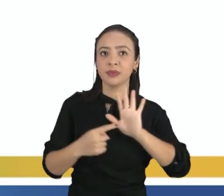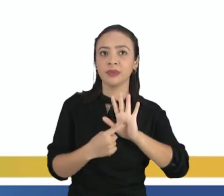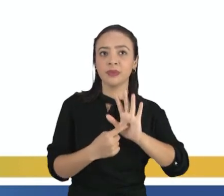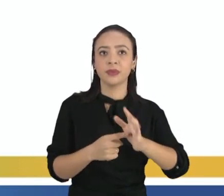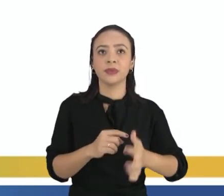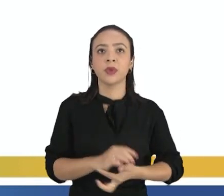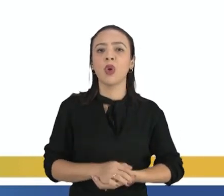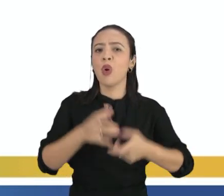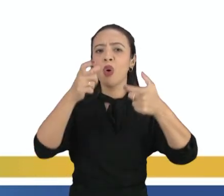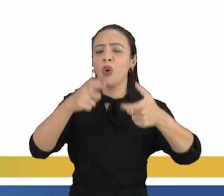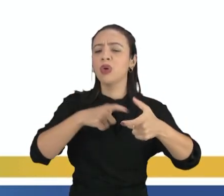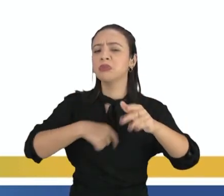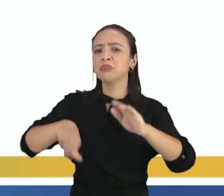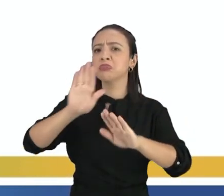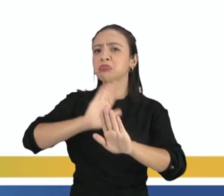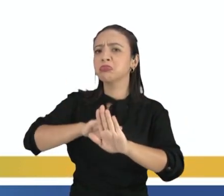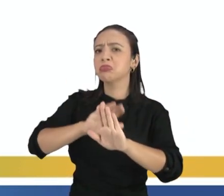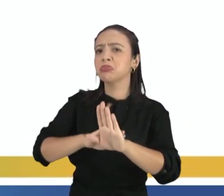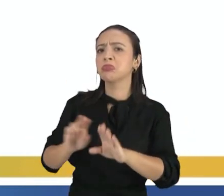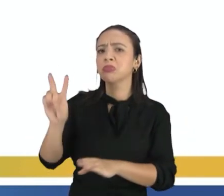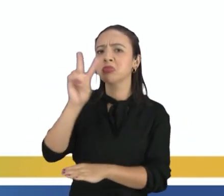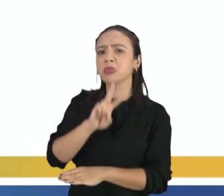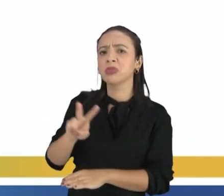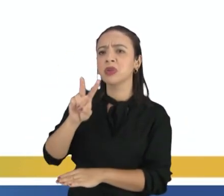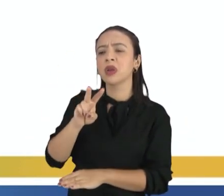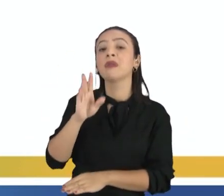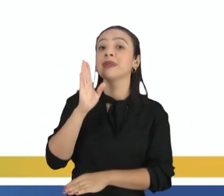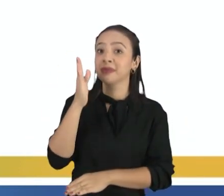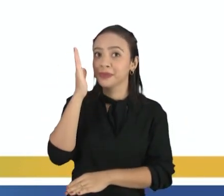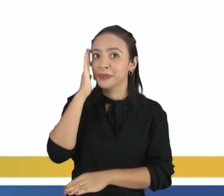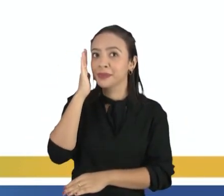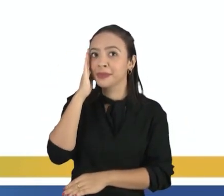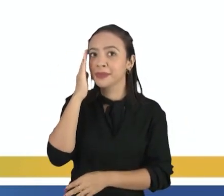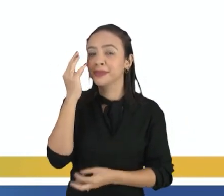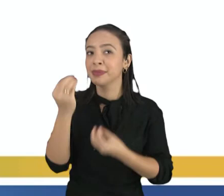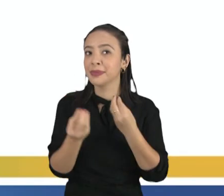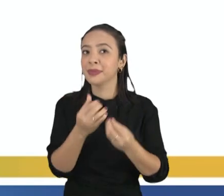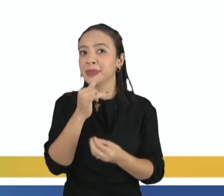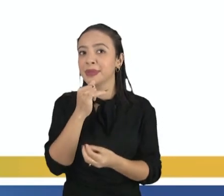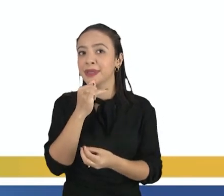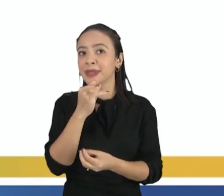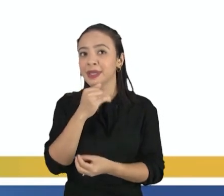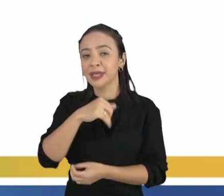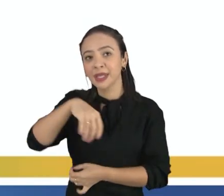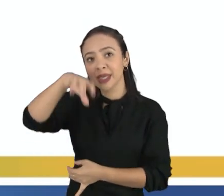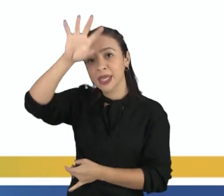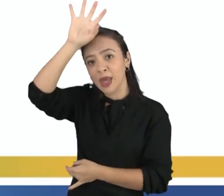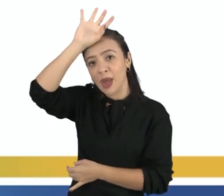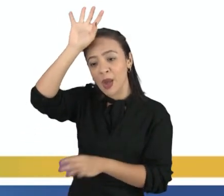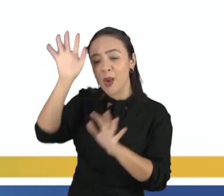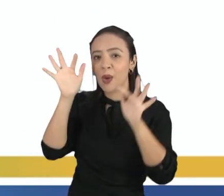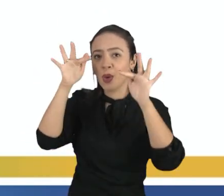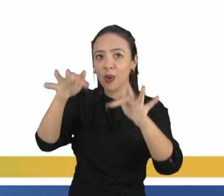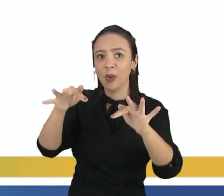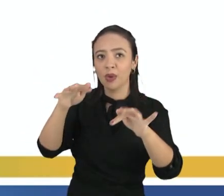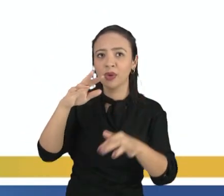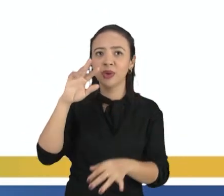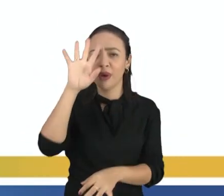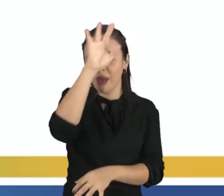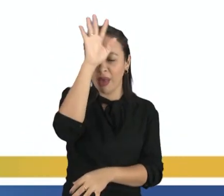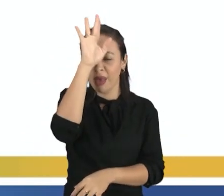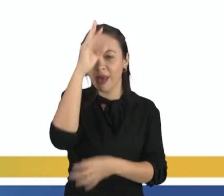nós temos metáforas visuais? Como você sabe que o Cebolinha, no último quadrinho, ele está